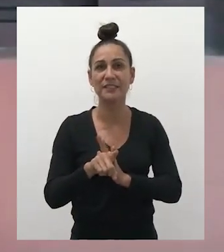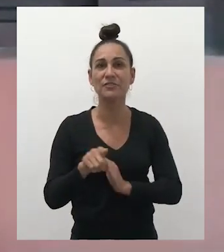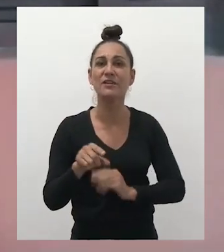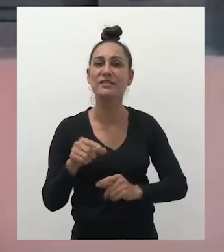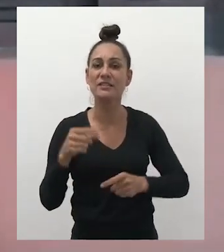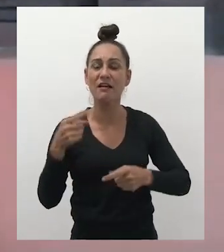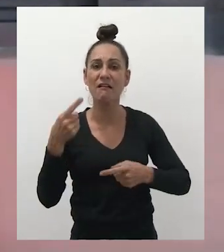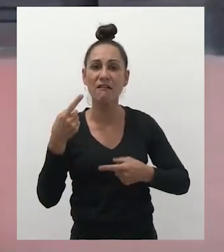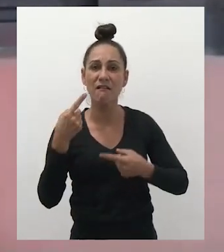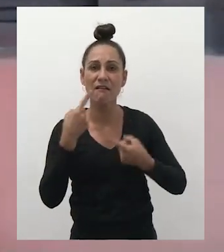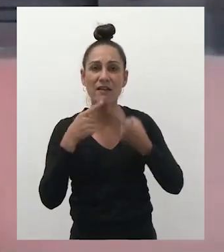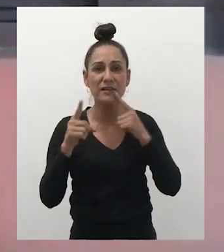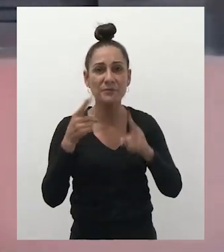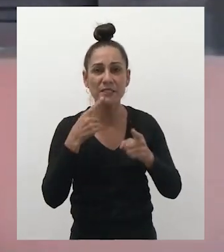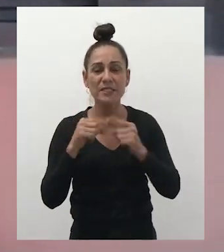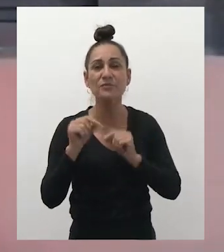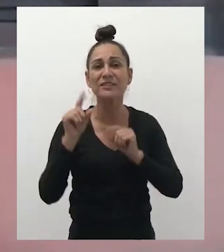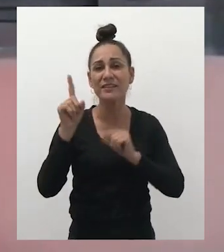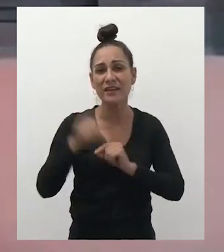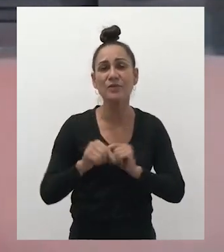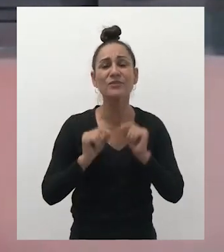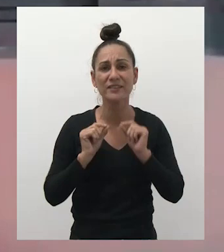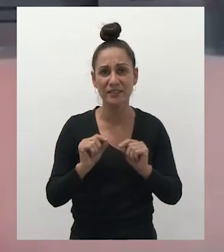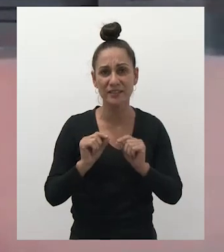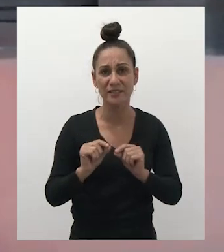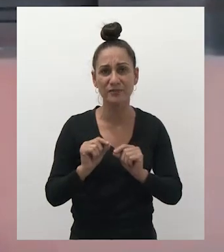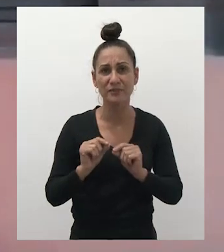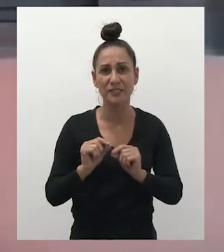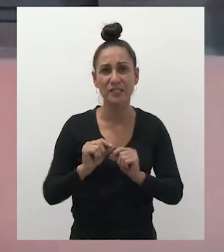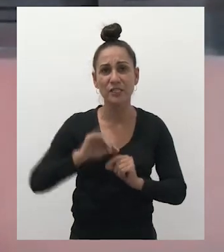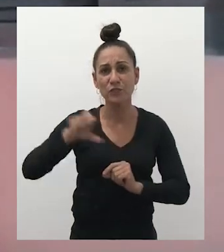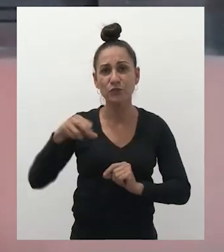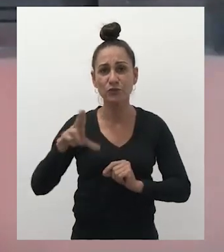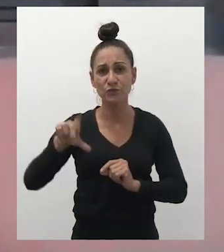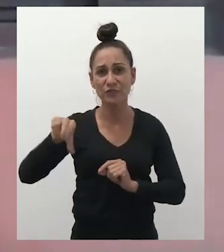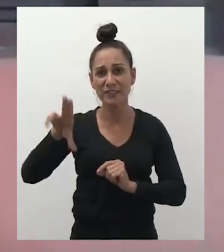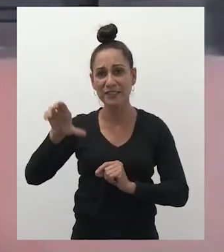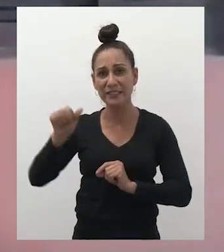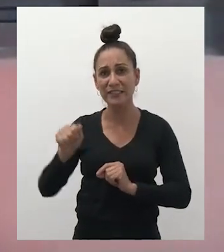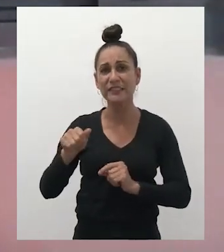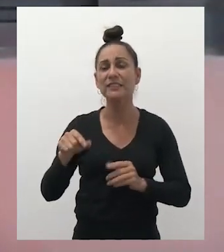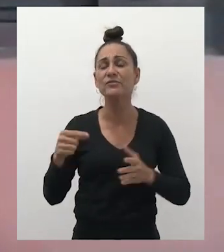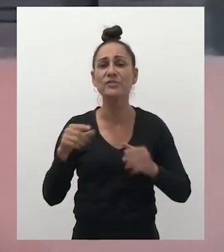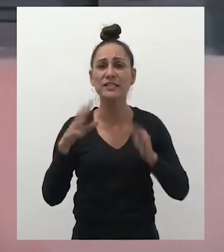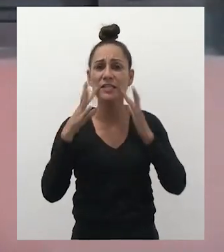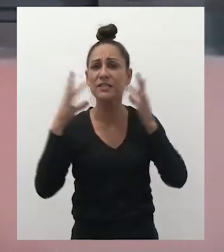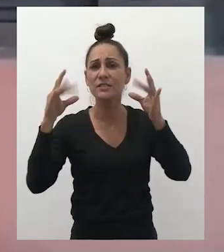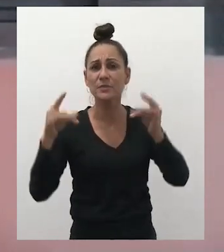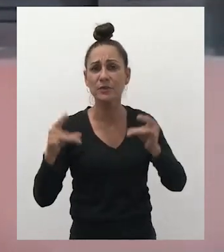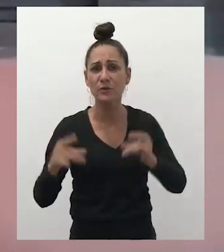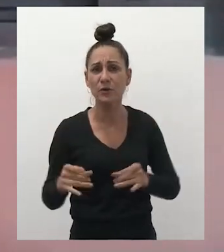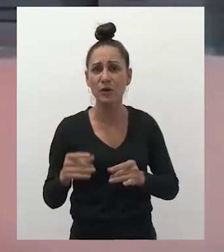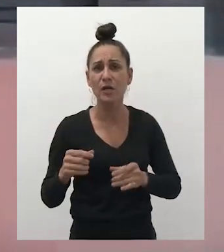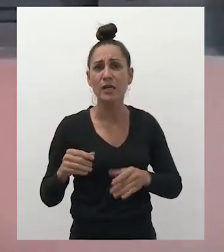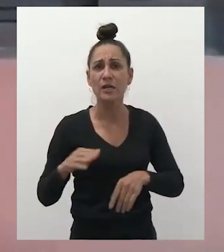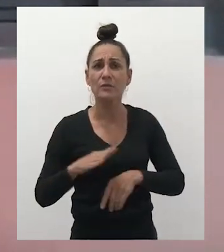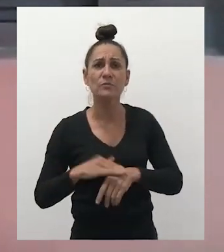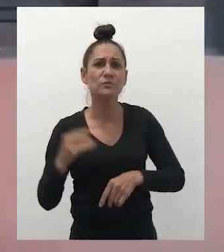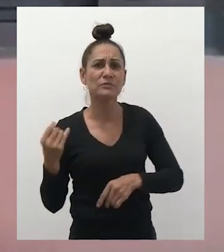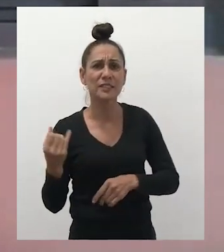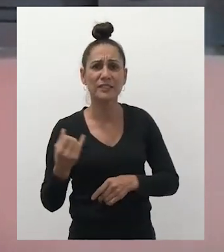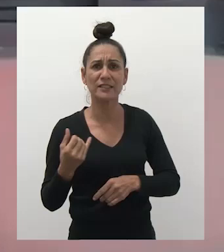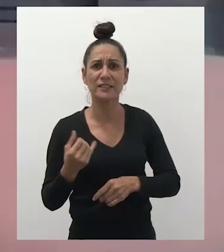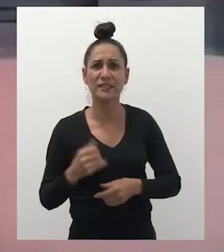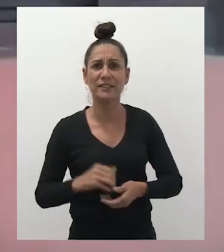informação, que é a seguinte... Juliana, você comentou que a informação foi fundamental para combater